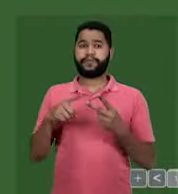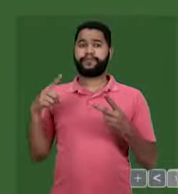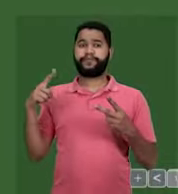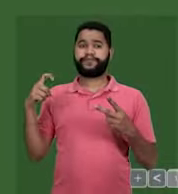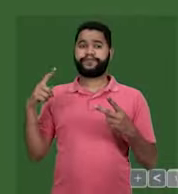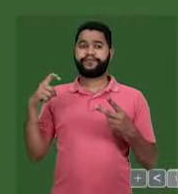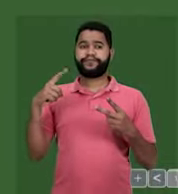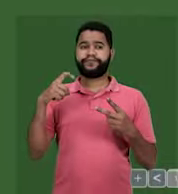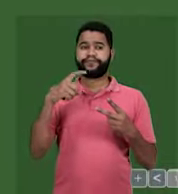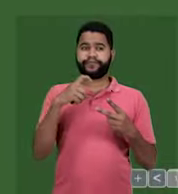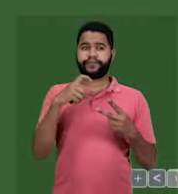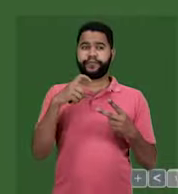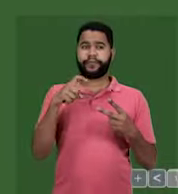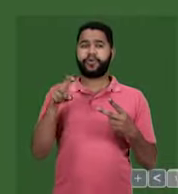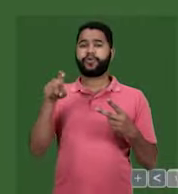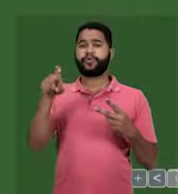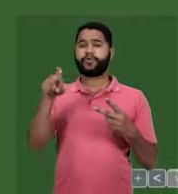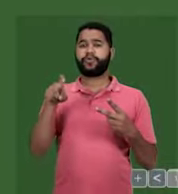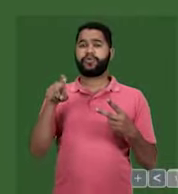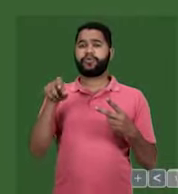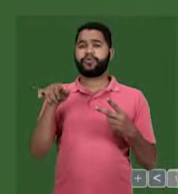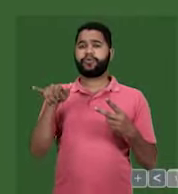espermatozoide, que ele vai ser,